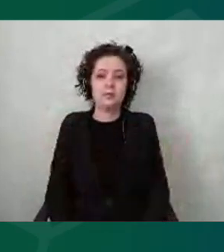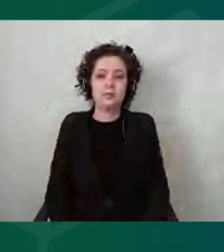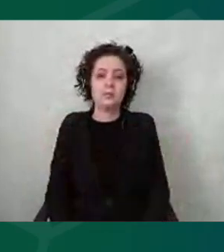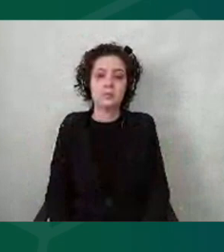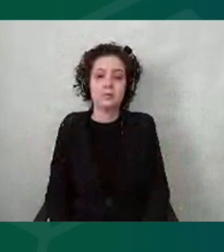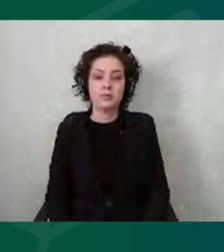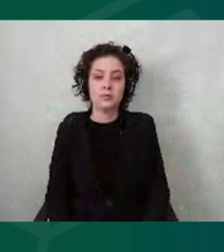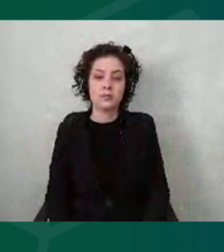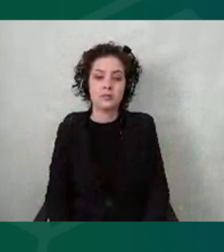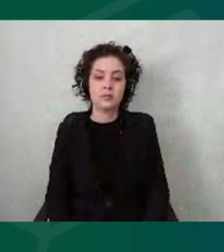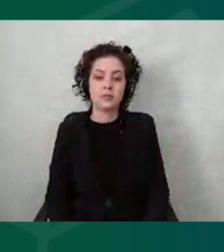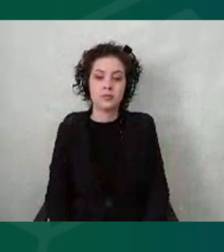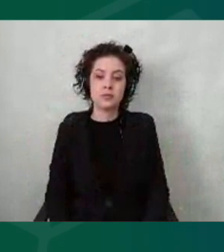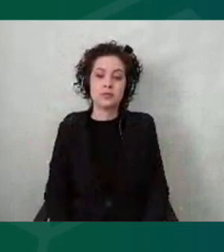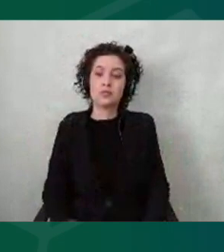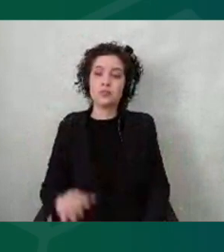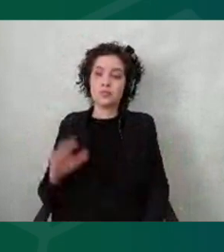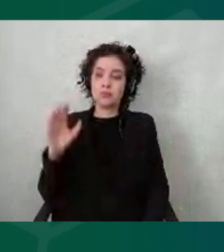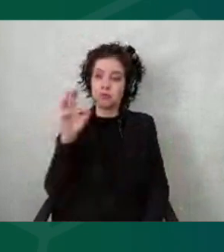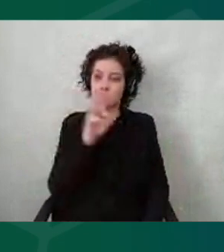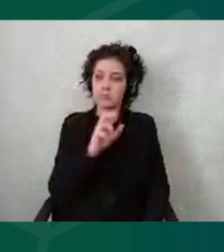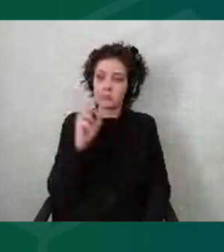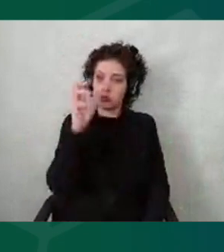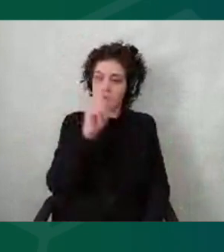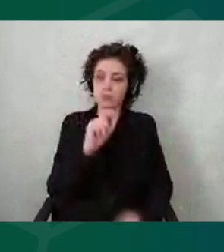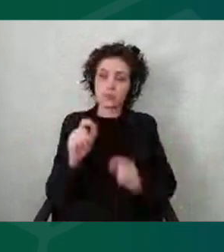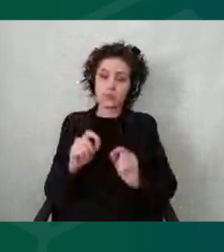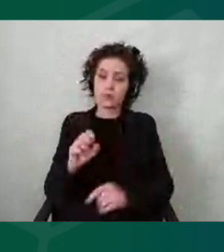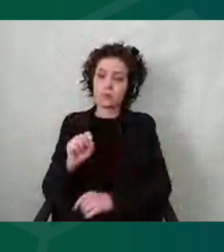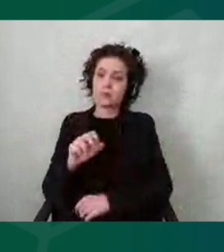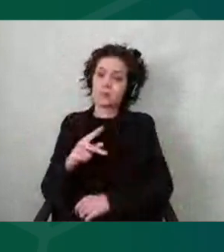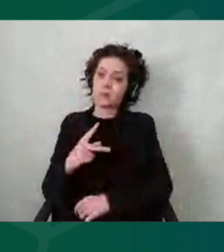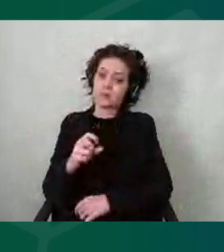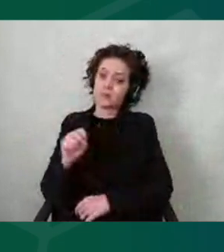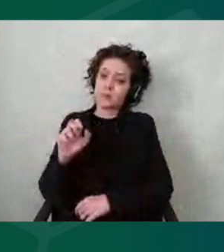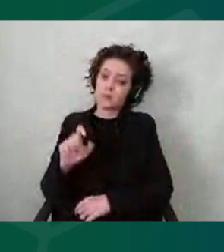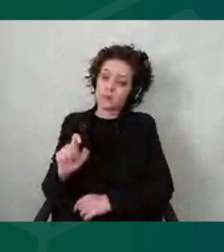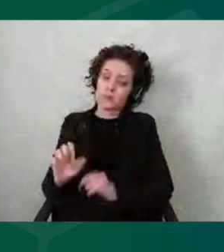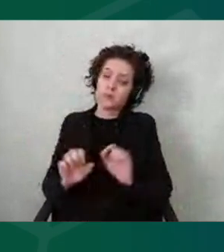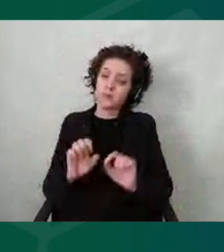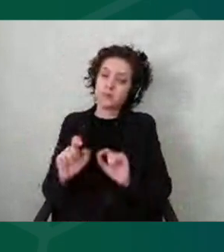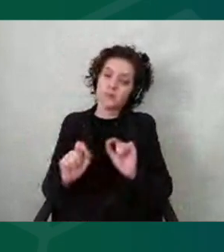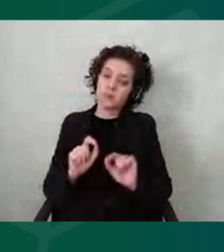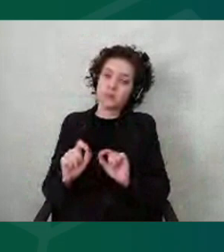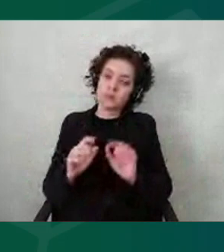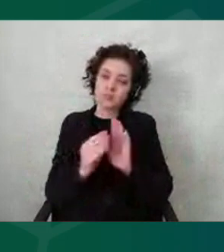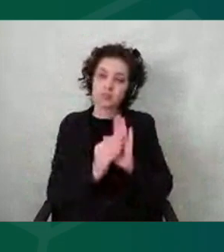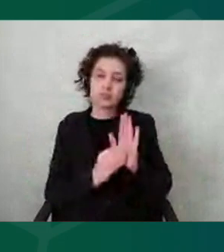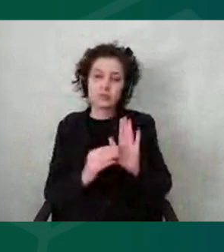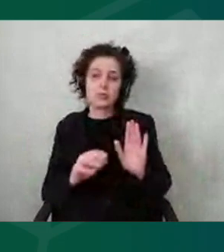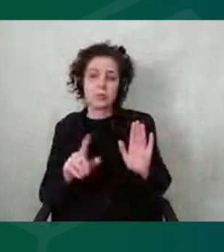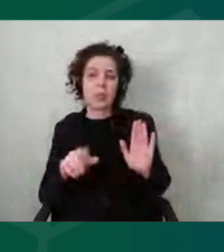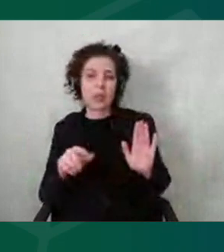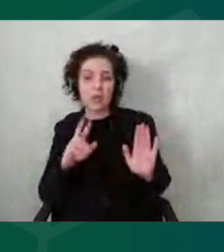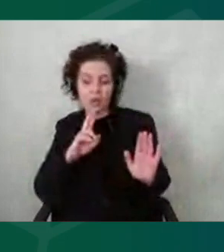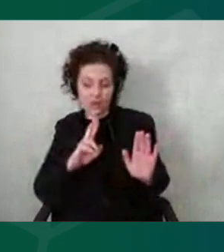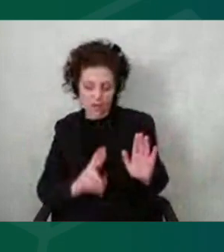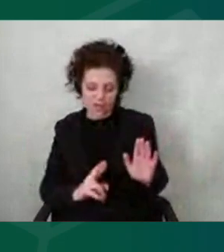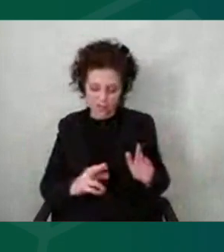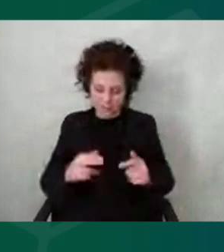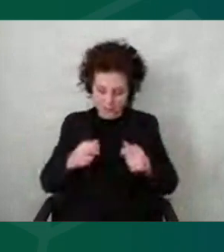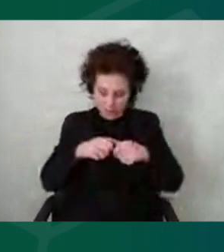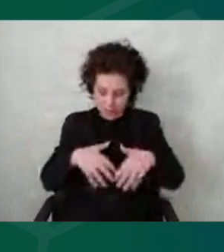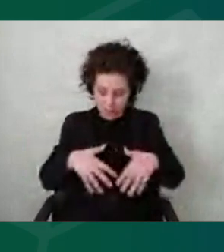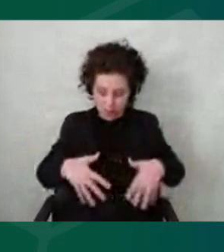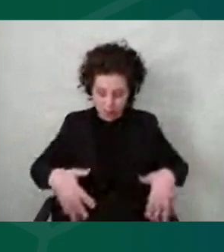O que nós aprendemos na sepse, isso é bastante interessante, que antes a gente colocava, olha, a sepse é uma resposta inflamatória desencadeada